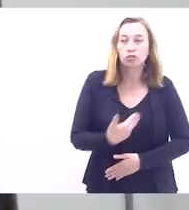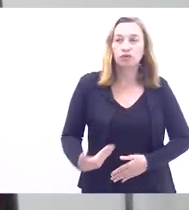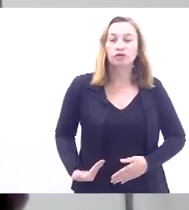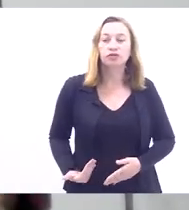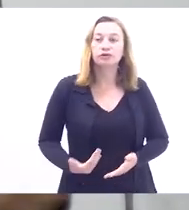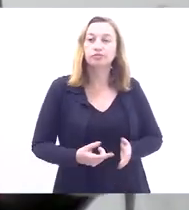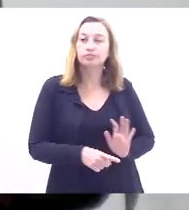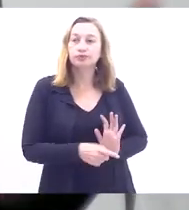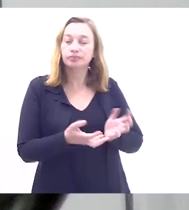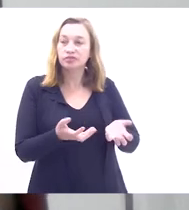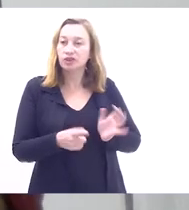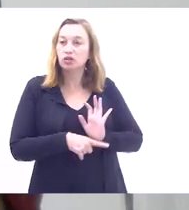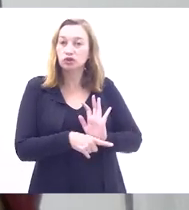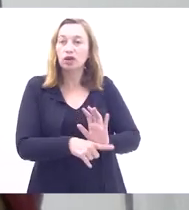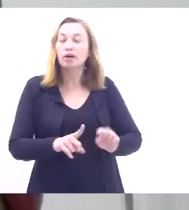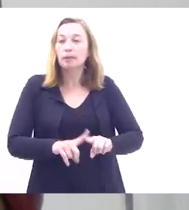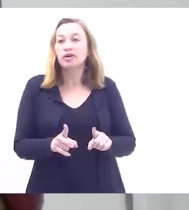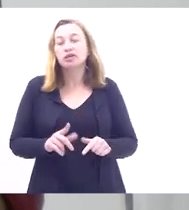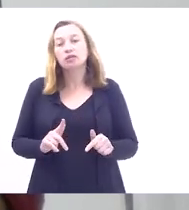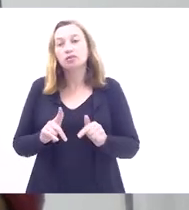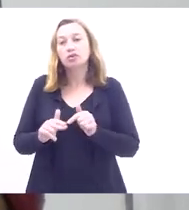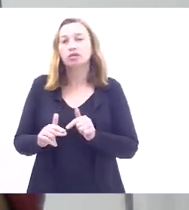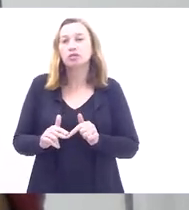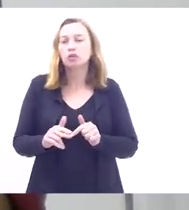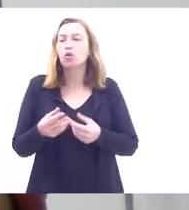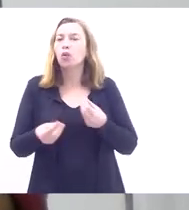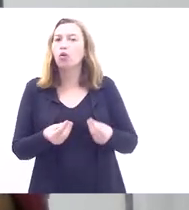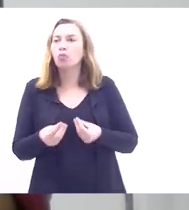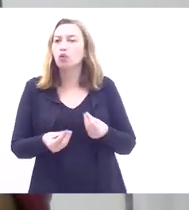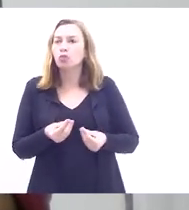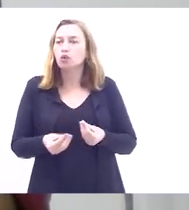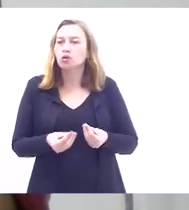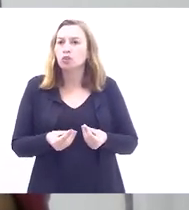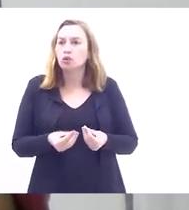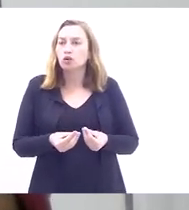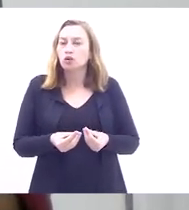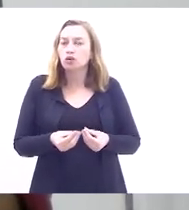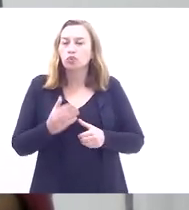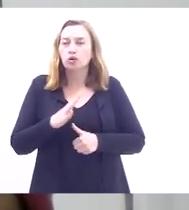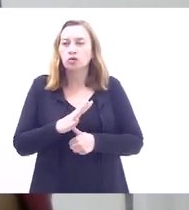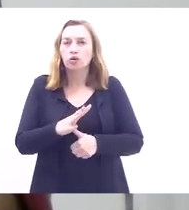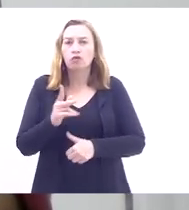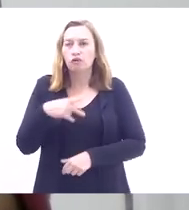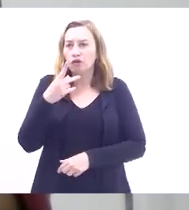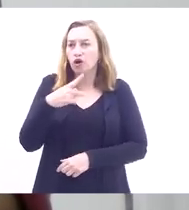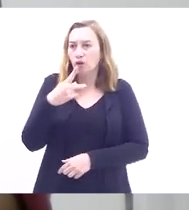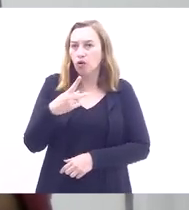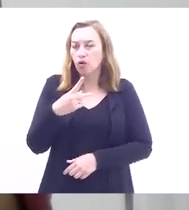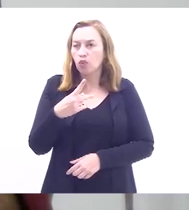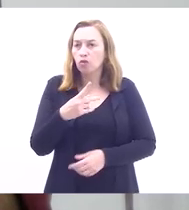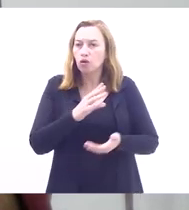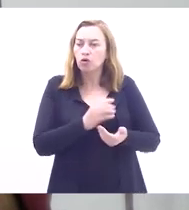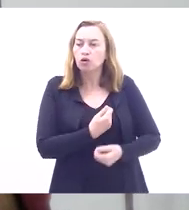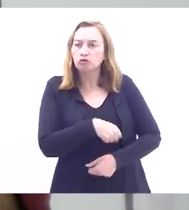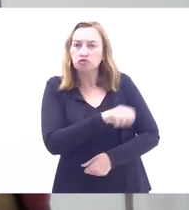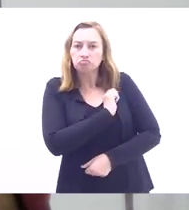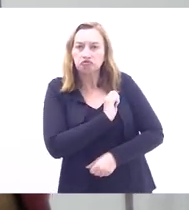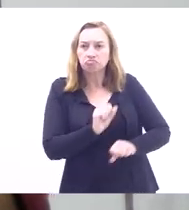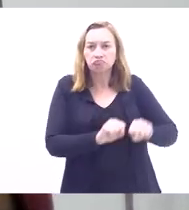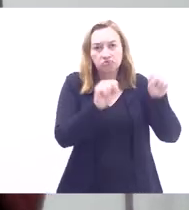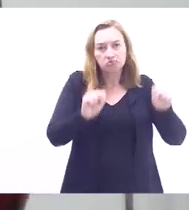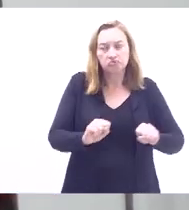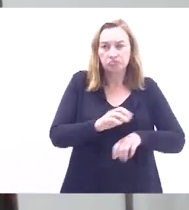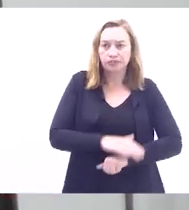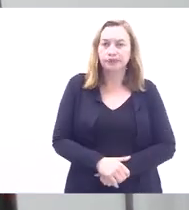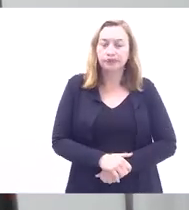esses auxílios mas tem um empecilho como O Magnífico falou da questão do regime de recuperação fiscal